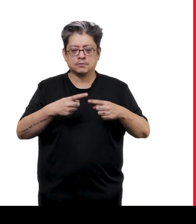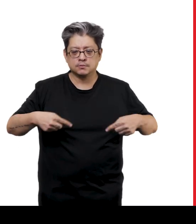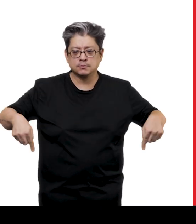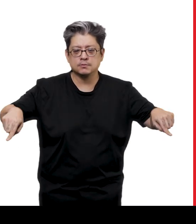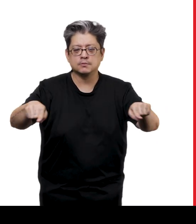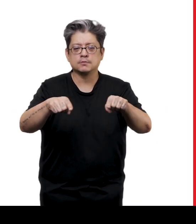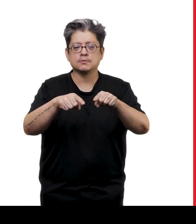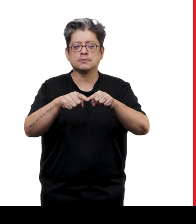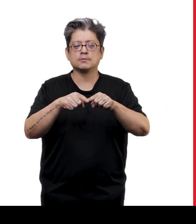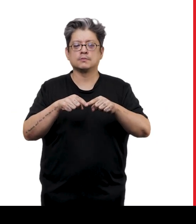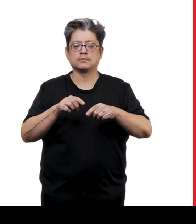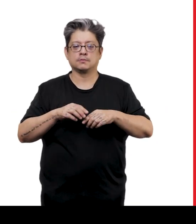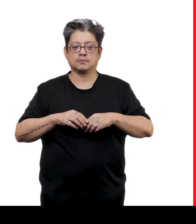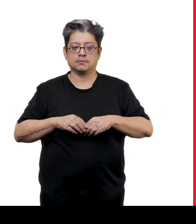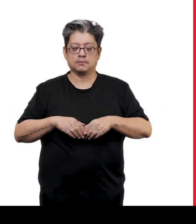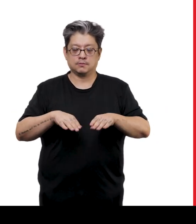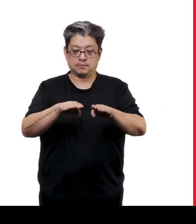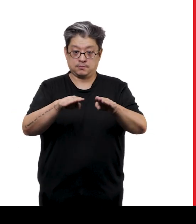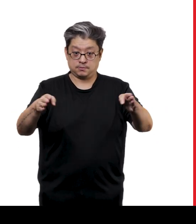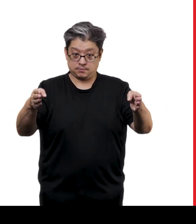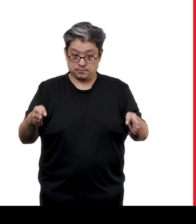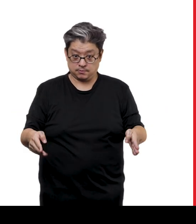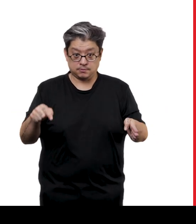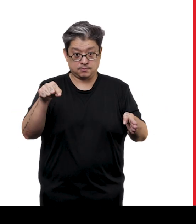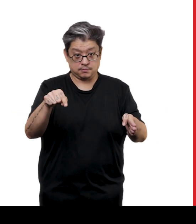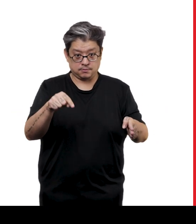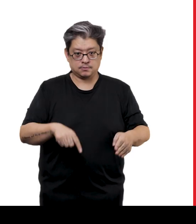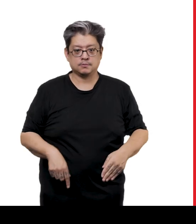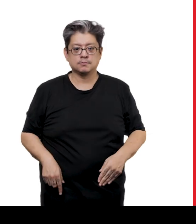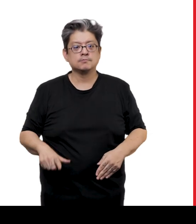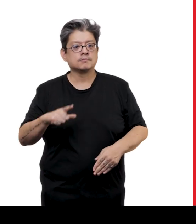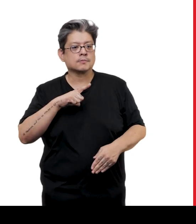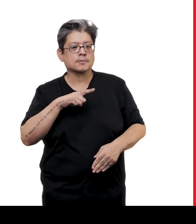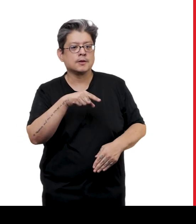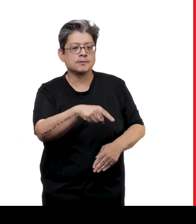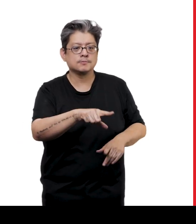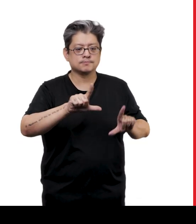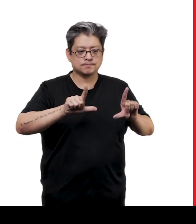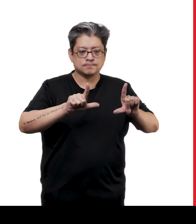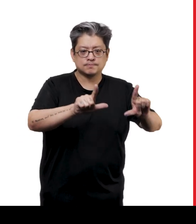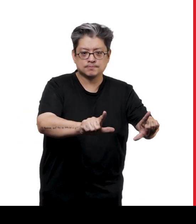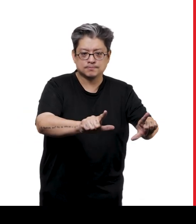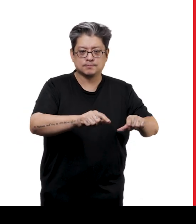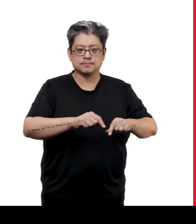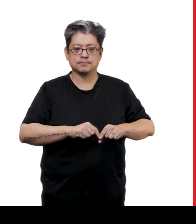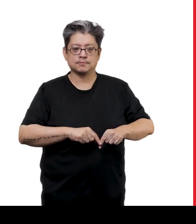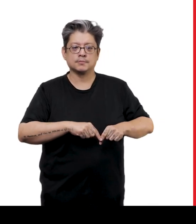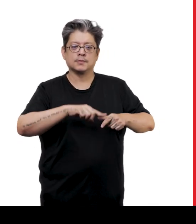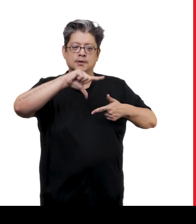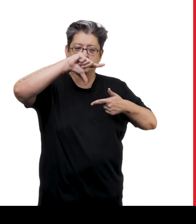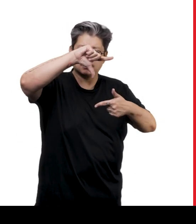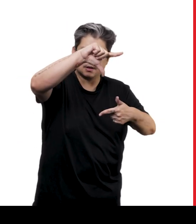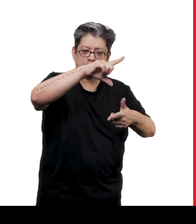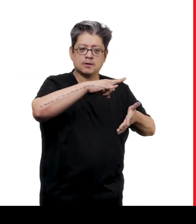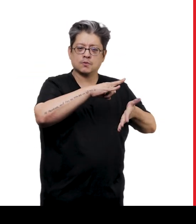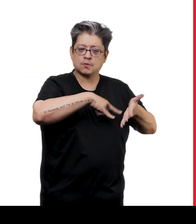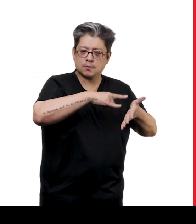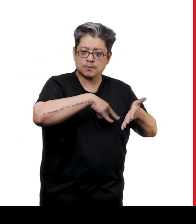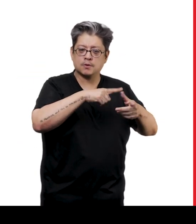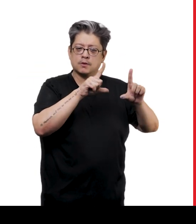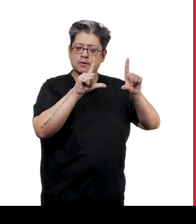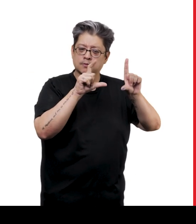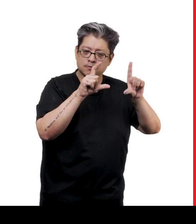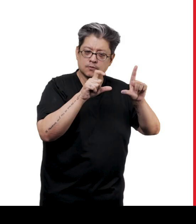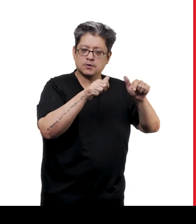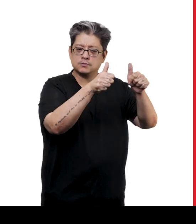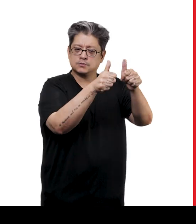Circundando quase toda a extensão da sala, há um balcão que também abriga vitrines com cartazes, documentos, fotos e